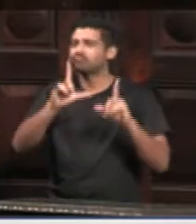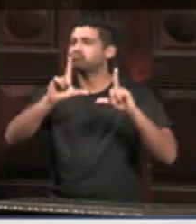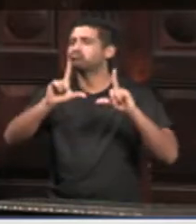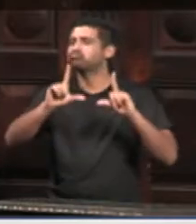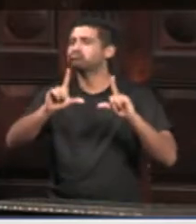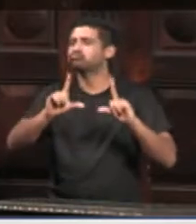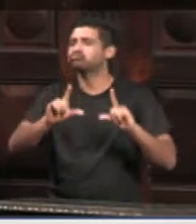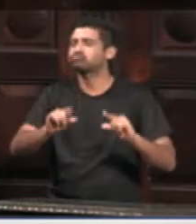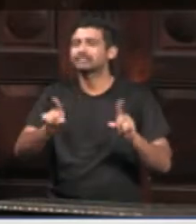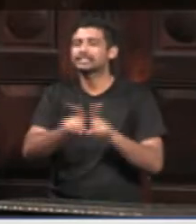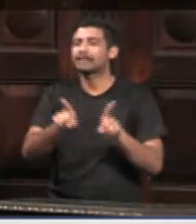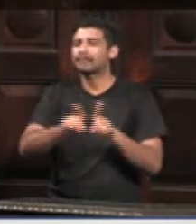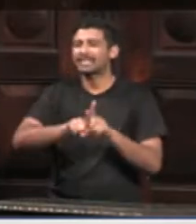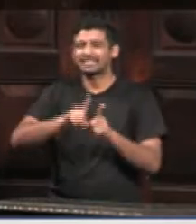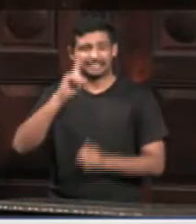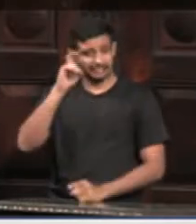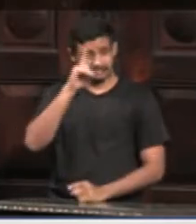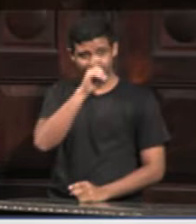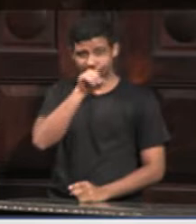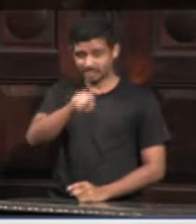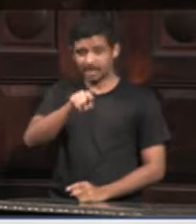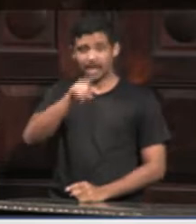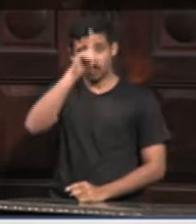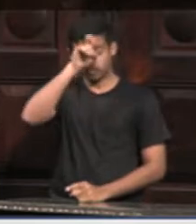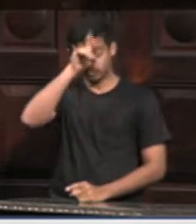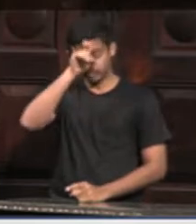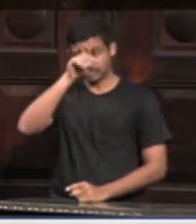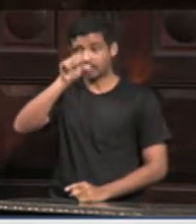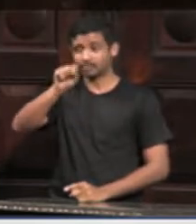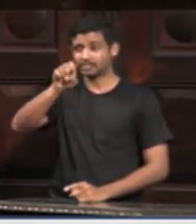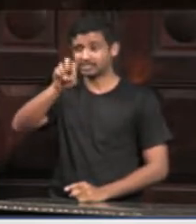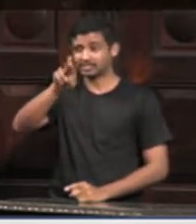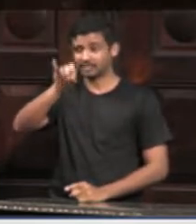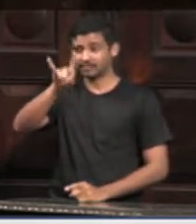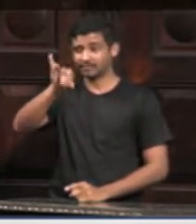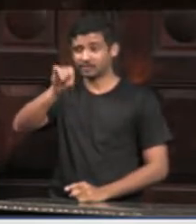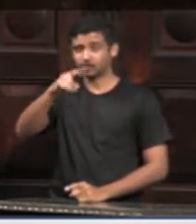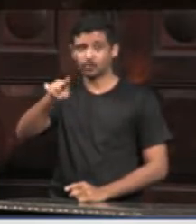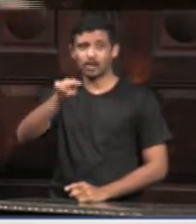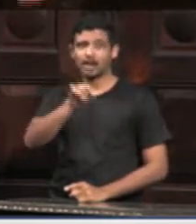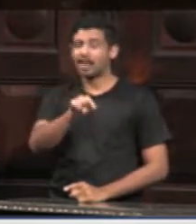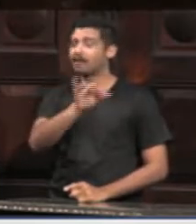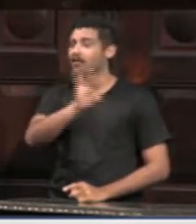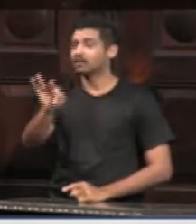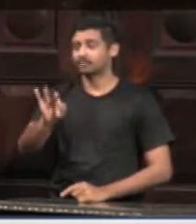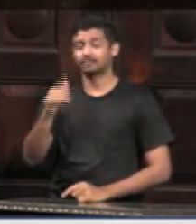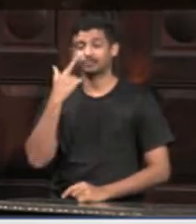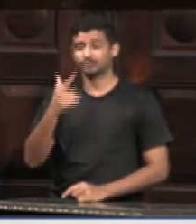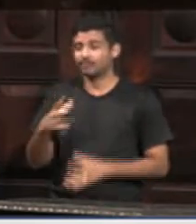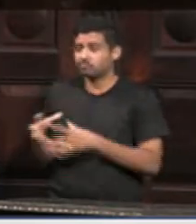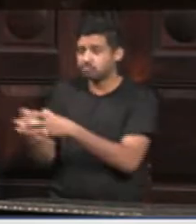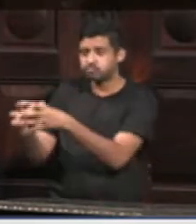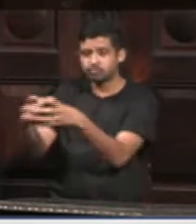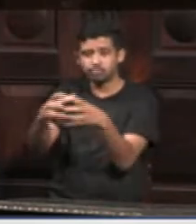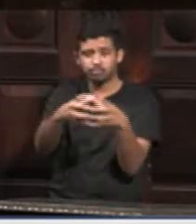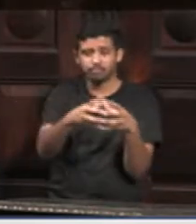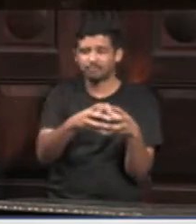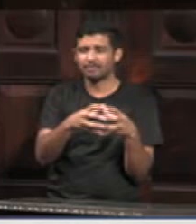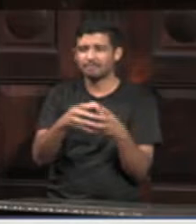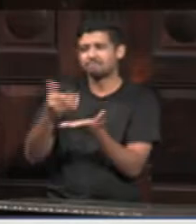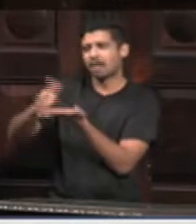reduzidamente no Hospital dos Servidores do Estado, o Hospital Federal. As equipes foram